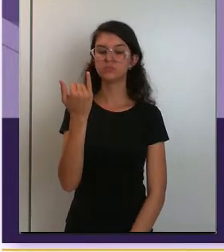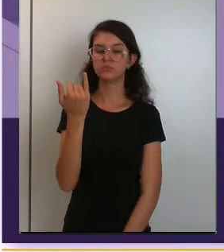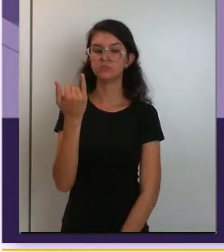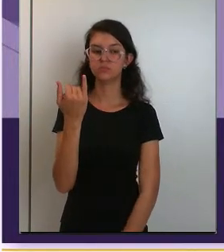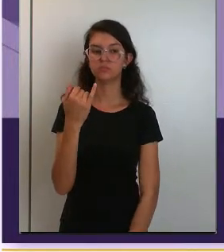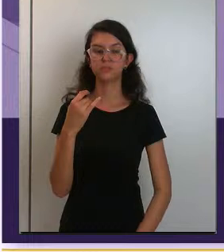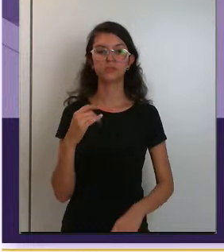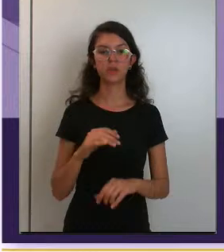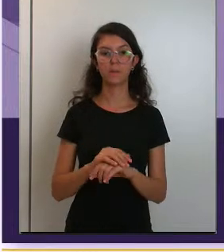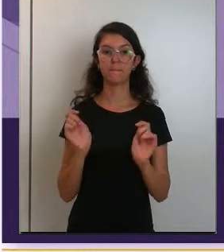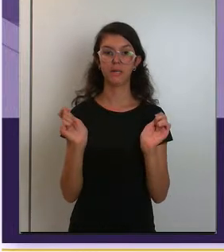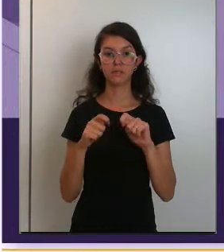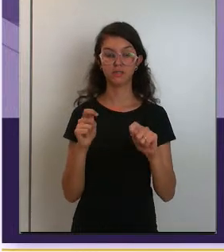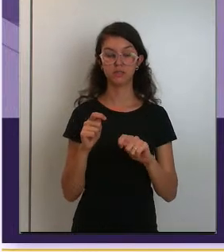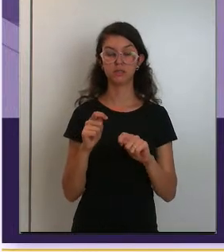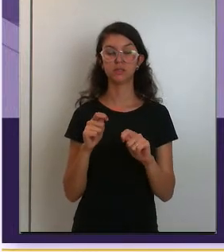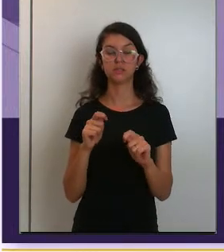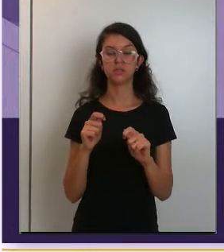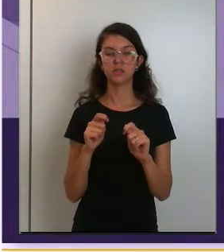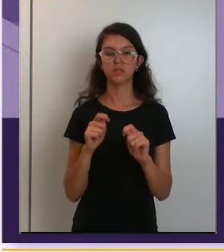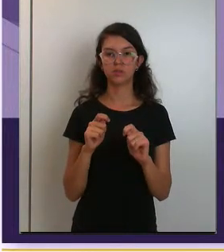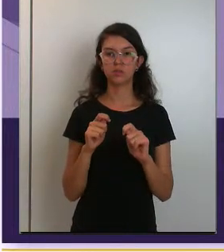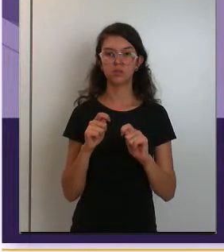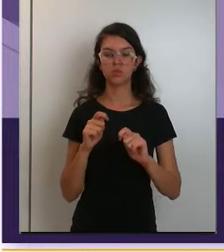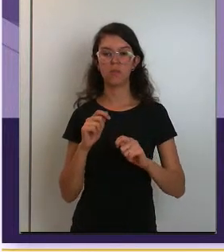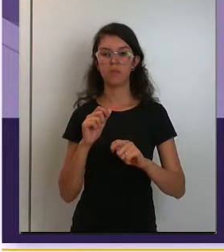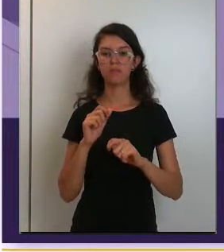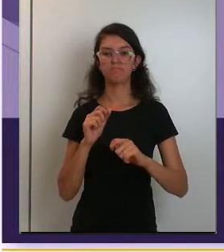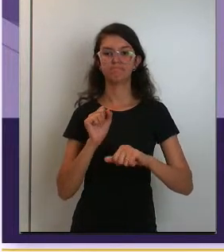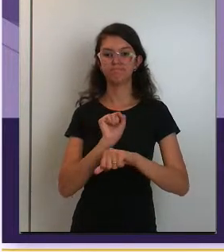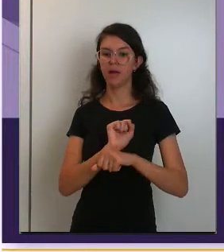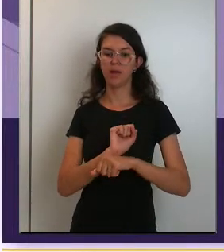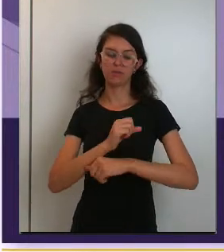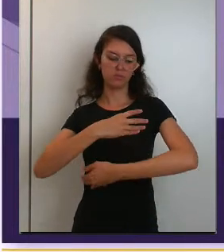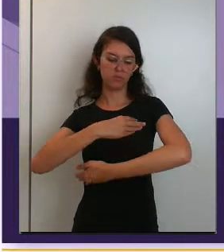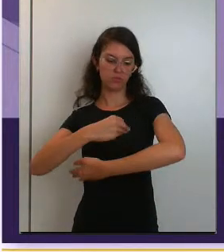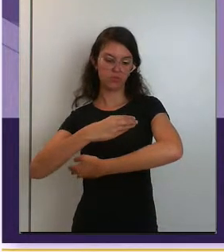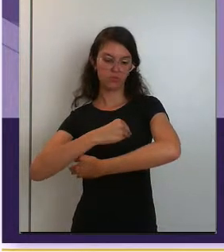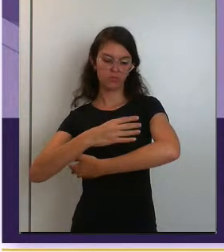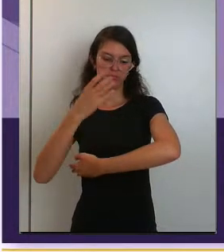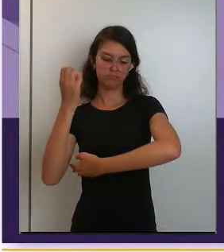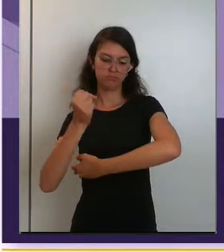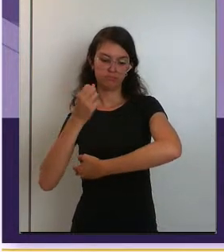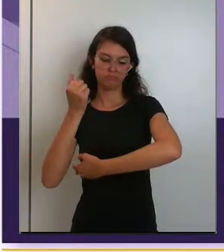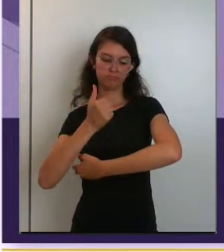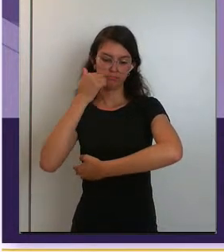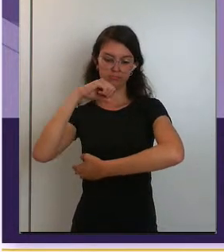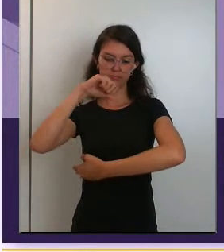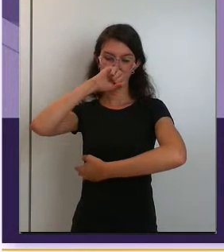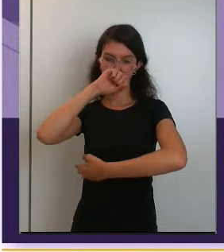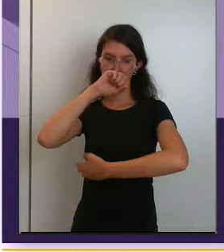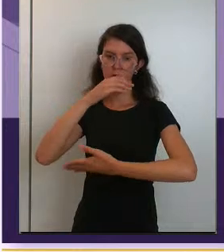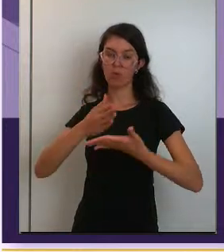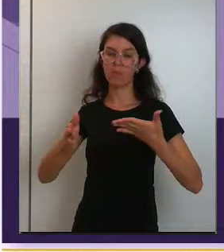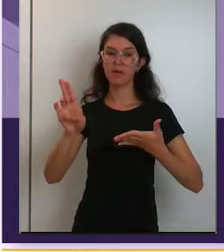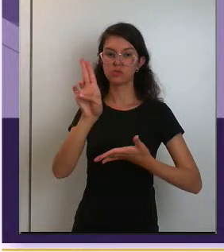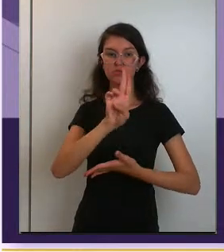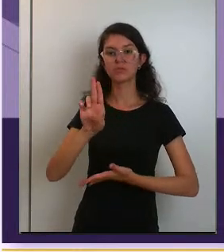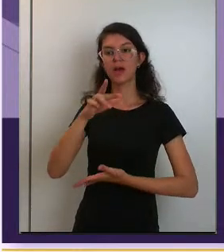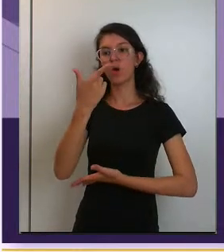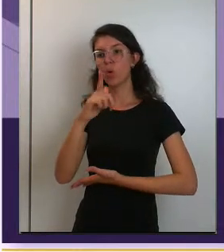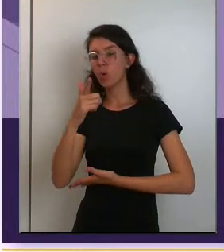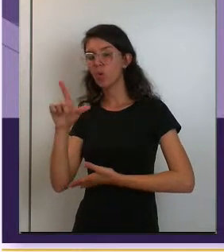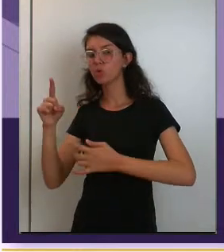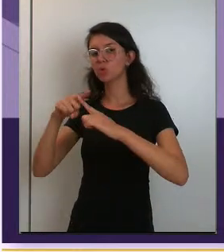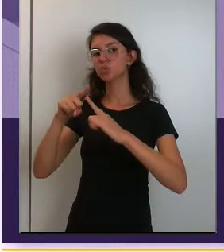invés de manter o aleitamento materno puro, né, exclusivo, elas acabam lançando mão do uso de fórmulas infantis.